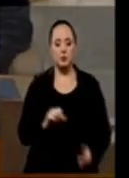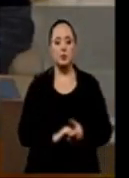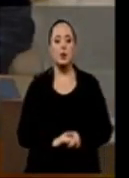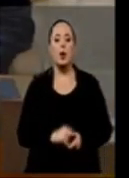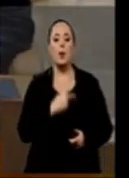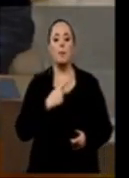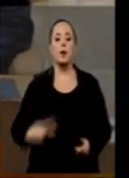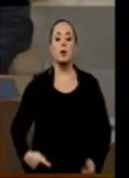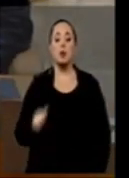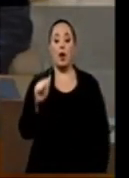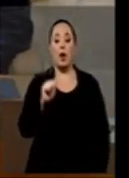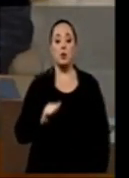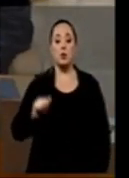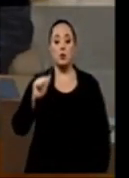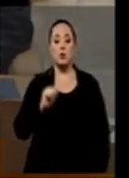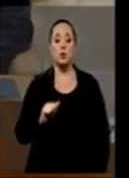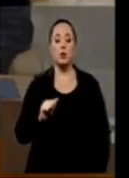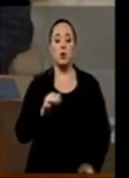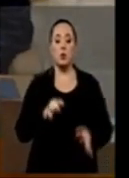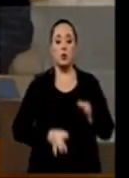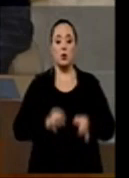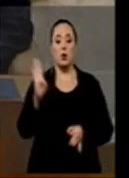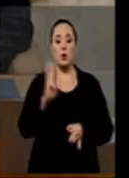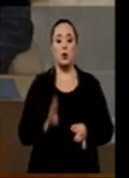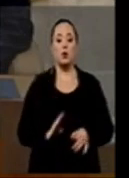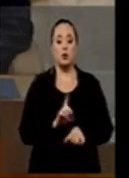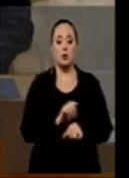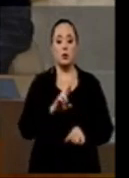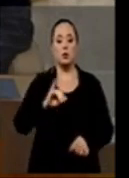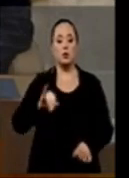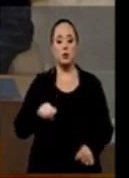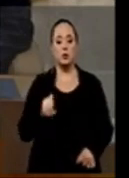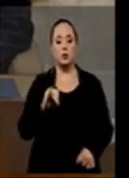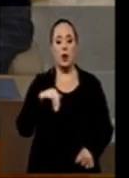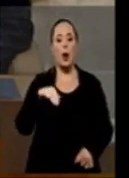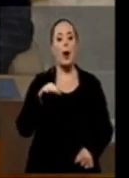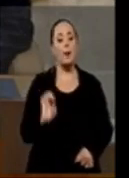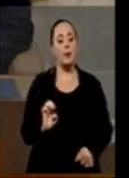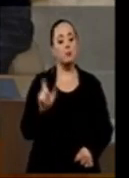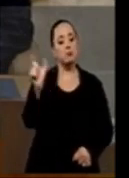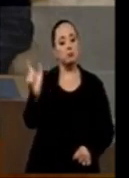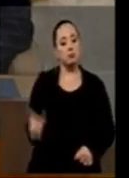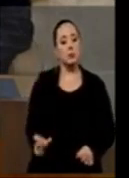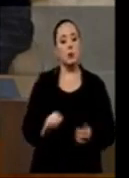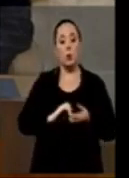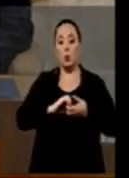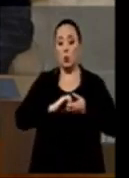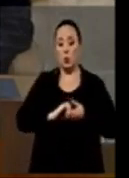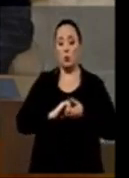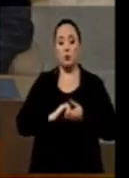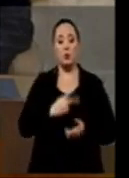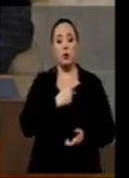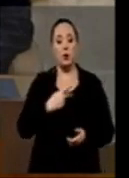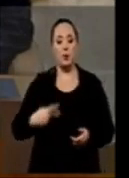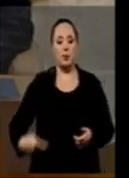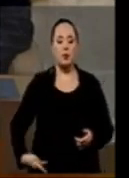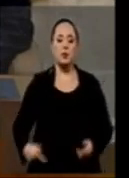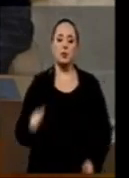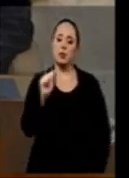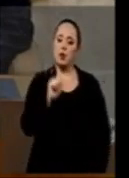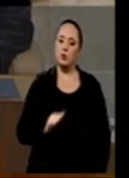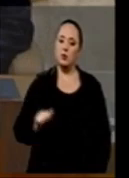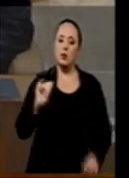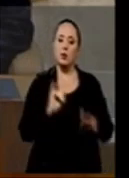brasileiros doutor jaime de oliveira na pessoa de quem cumprimenta os presidentes de associações